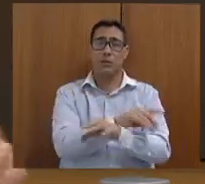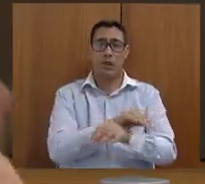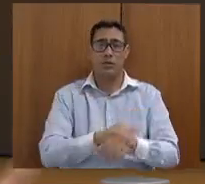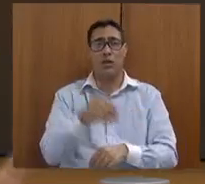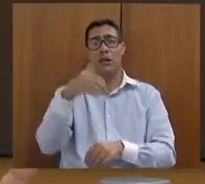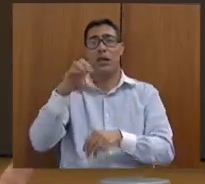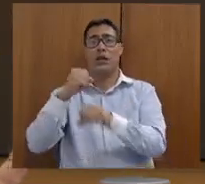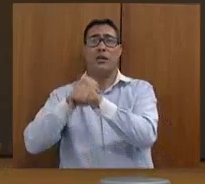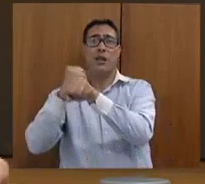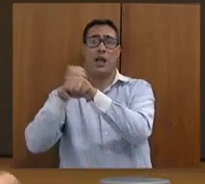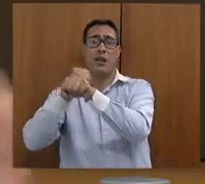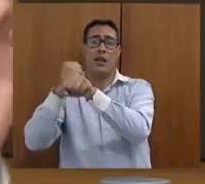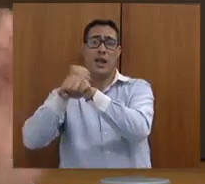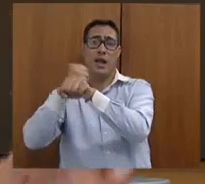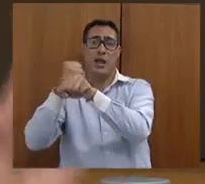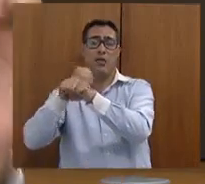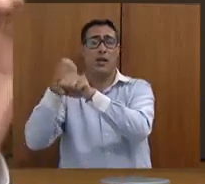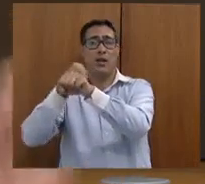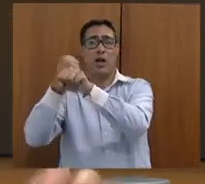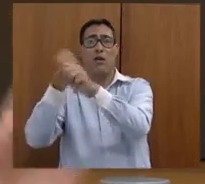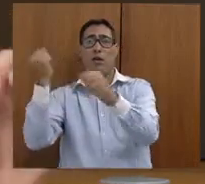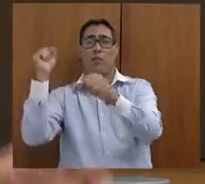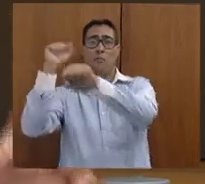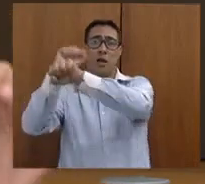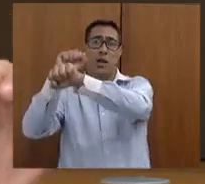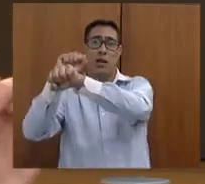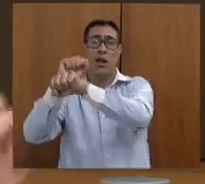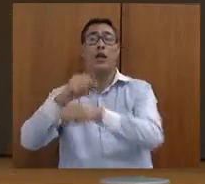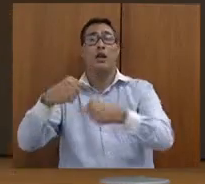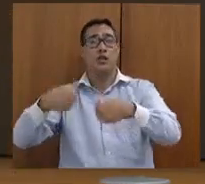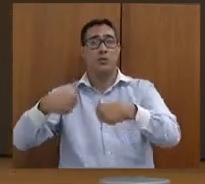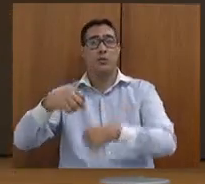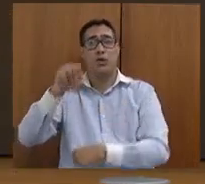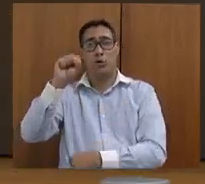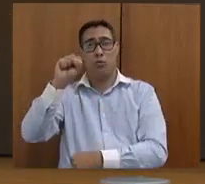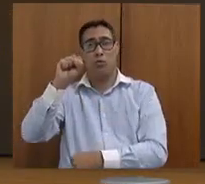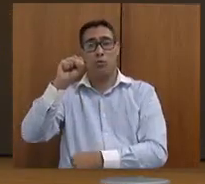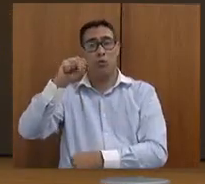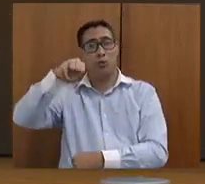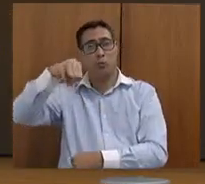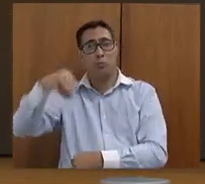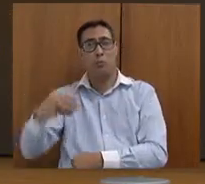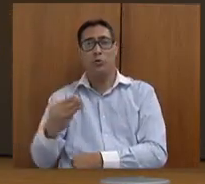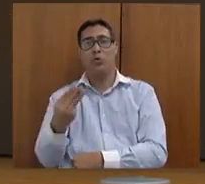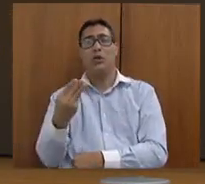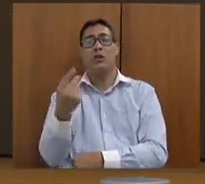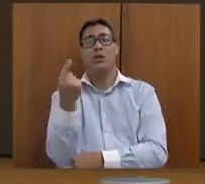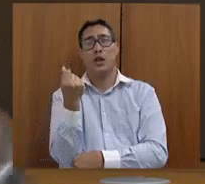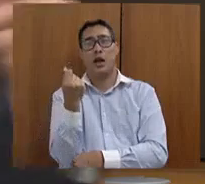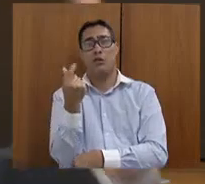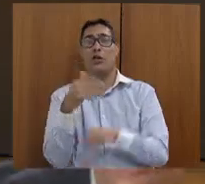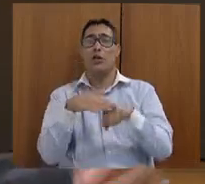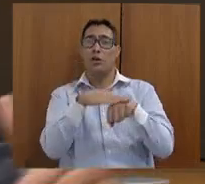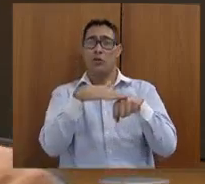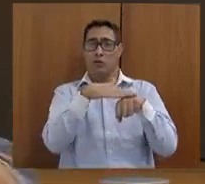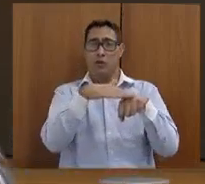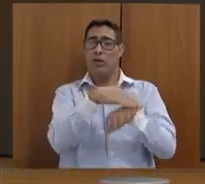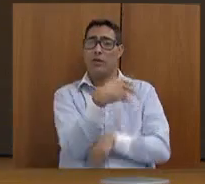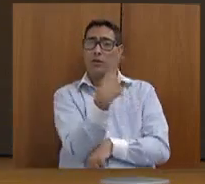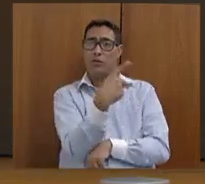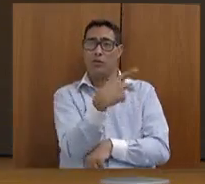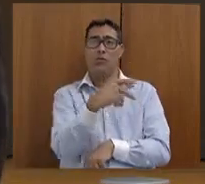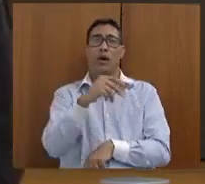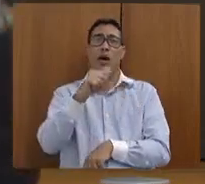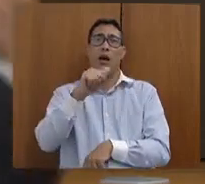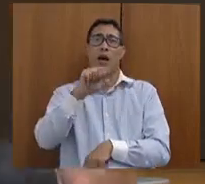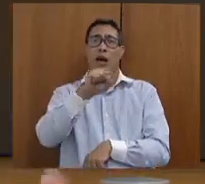que as obras estão paradas e precisamos de oito milhões de reais conversando com sua Assessoria ele falou que tinha passado a Luísa